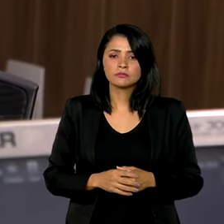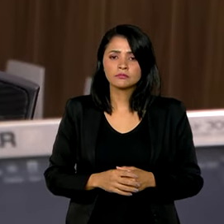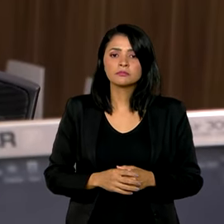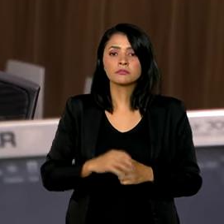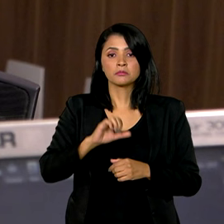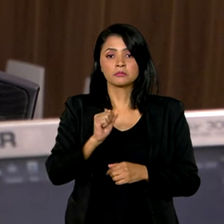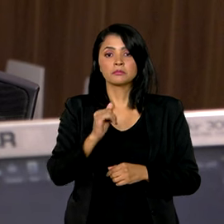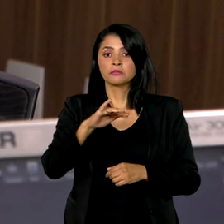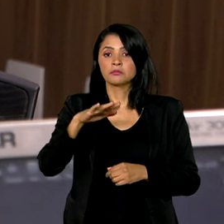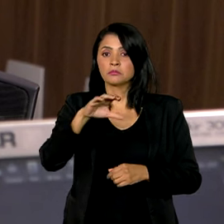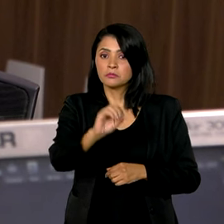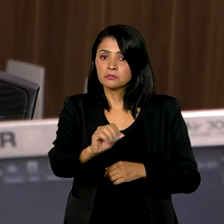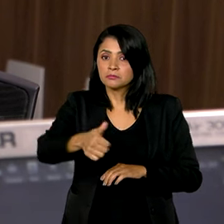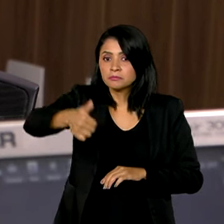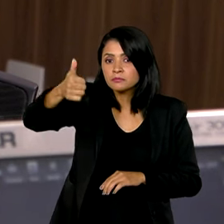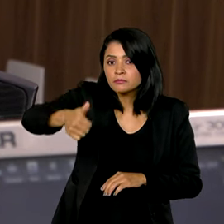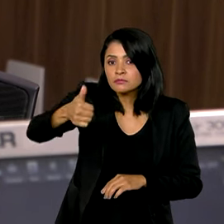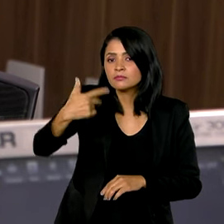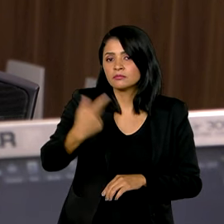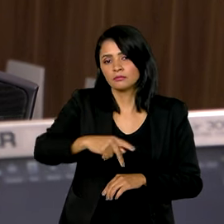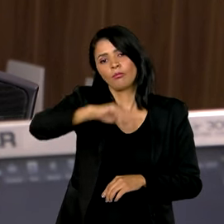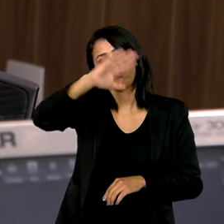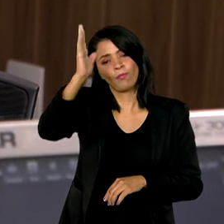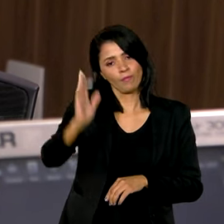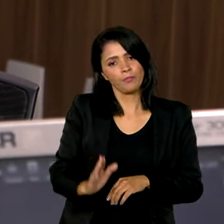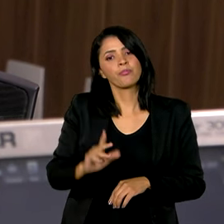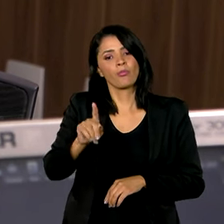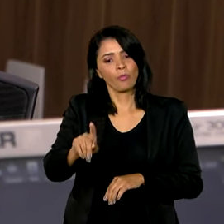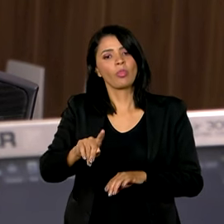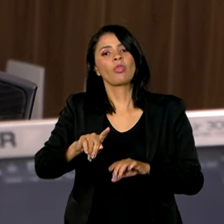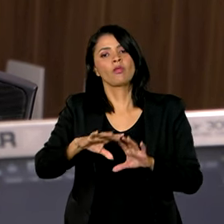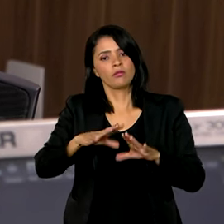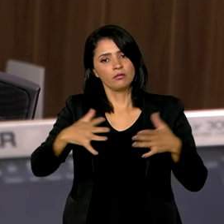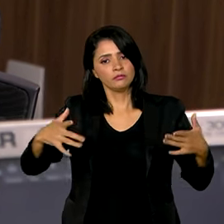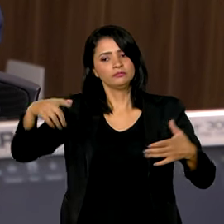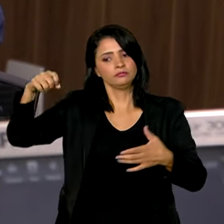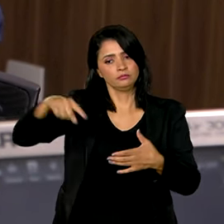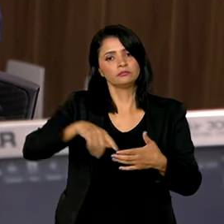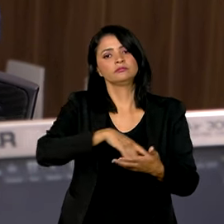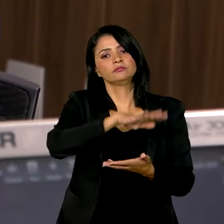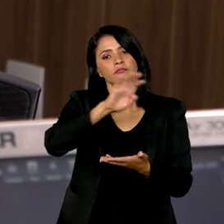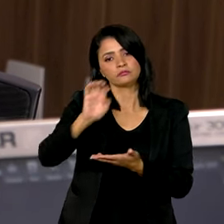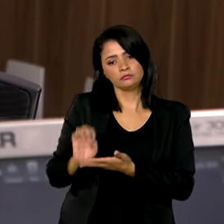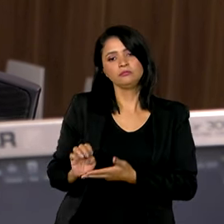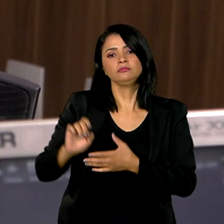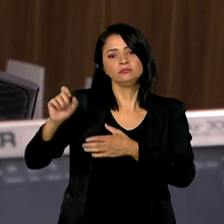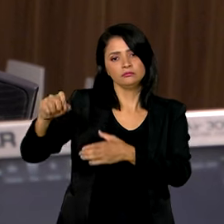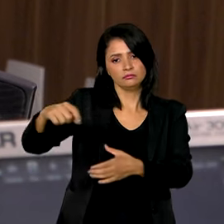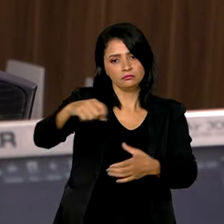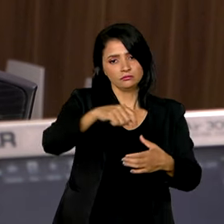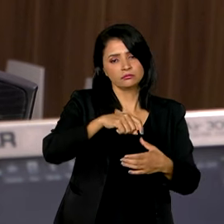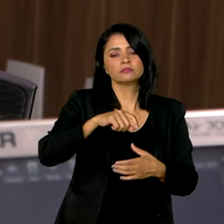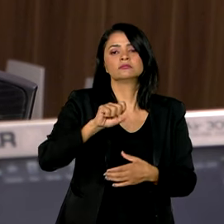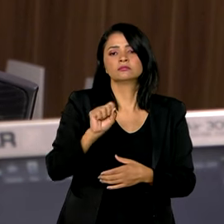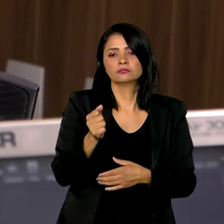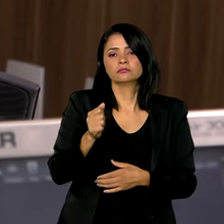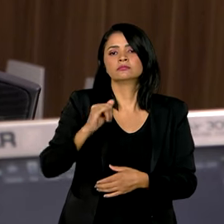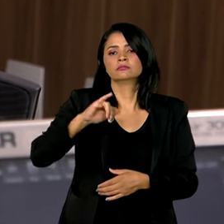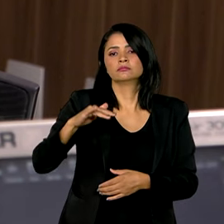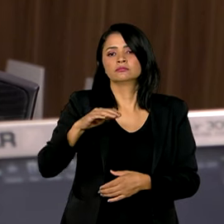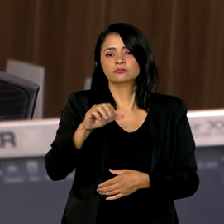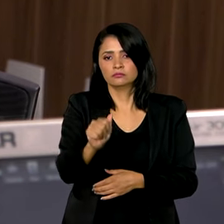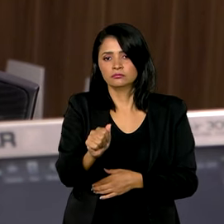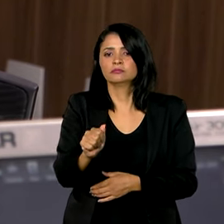soja continua sendo carro do nosso país o Brasil é o maior produtor e o maior exportador de grãos desse grão do mundo